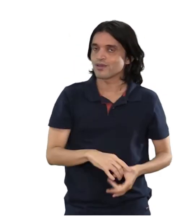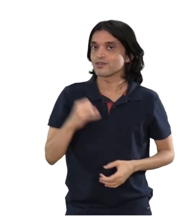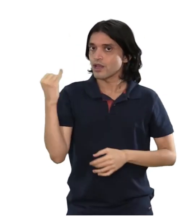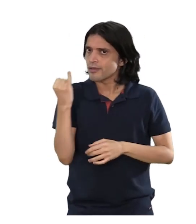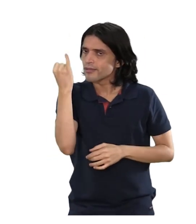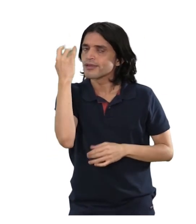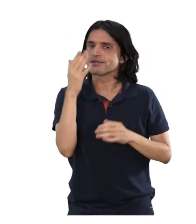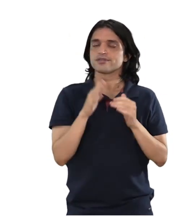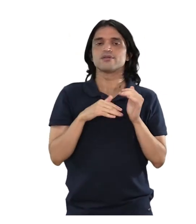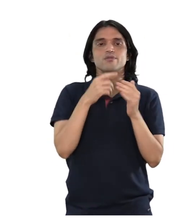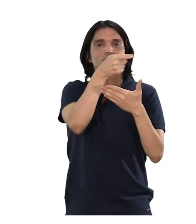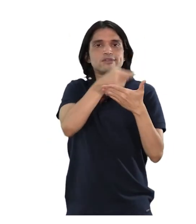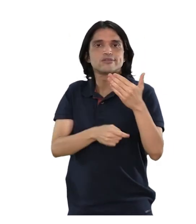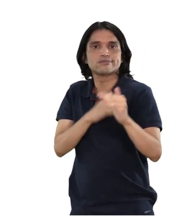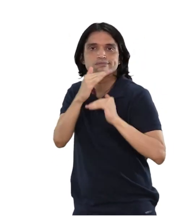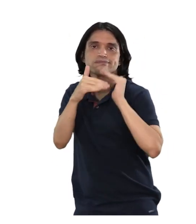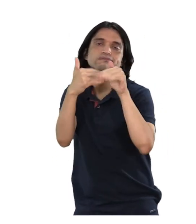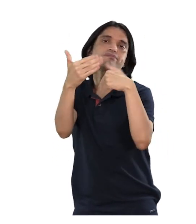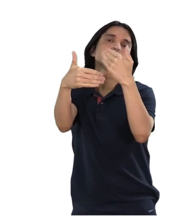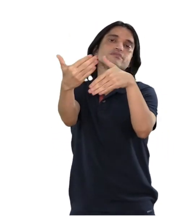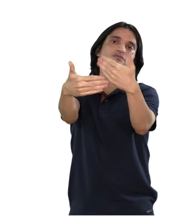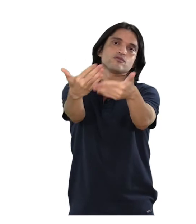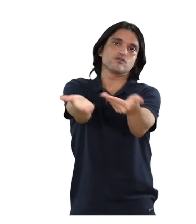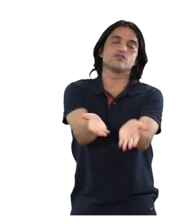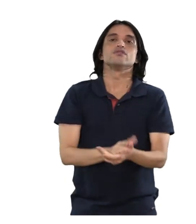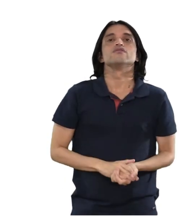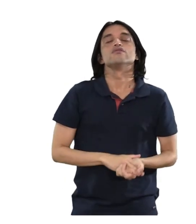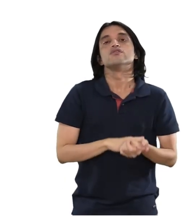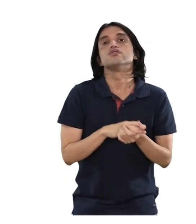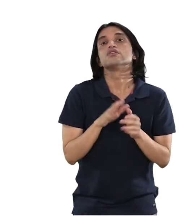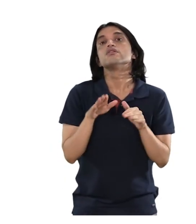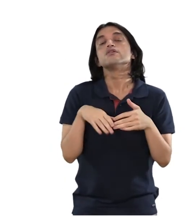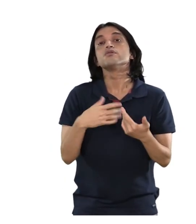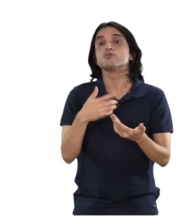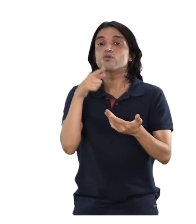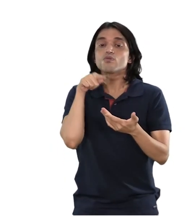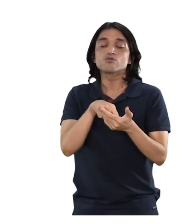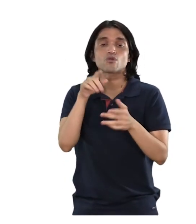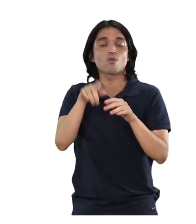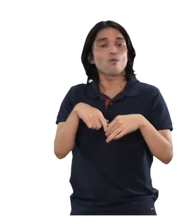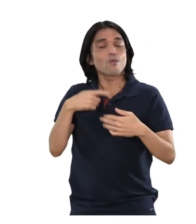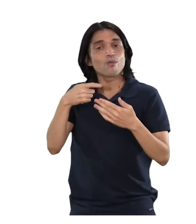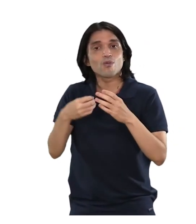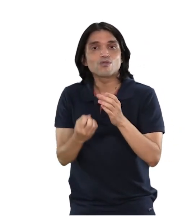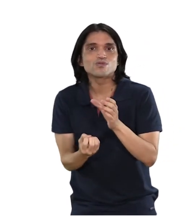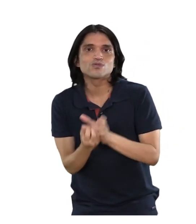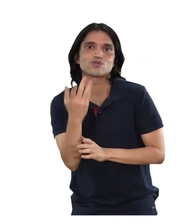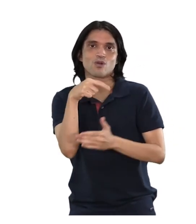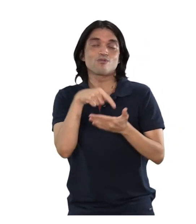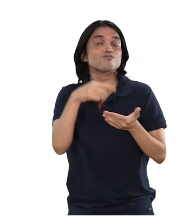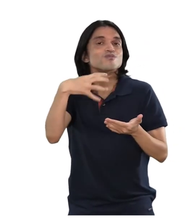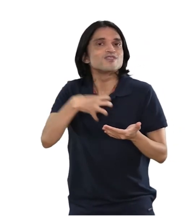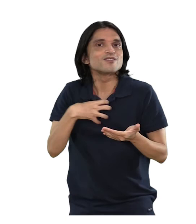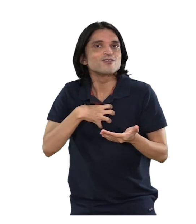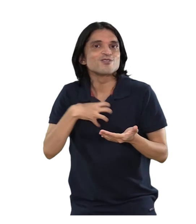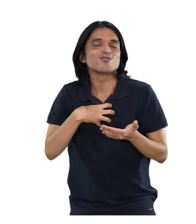ideias necessitam estar encadeadas entre si e é necessário o uso de elementos que confiram clareza às